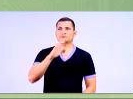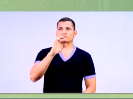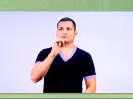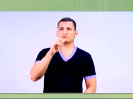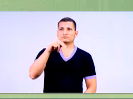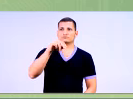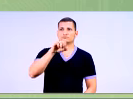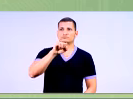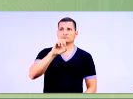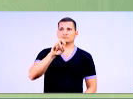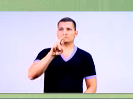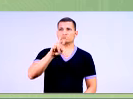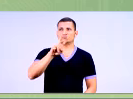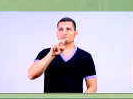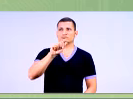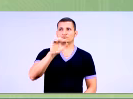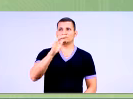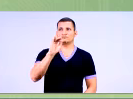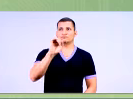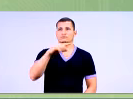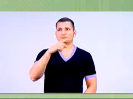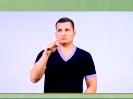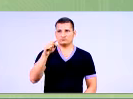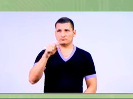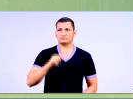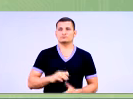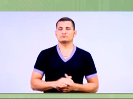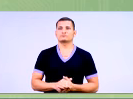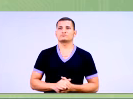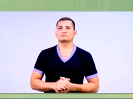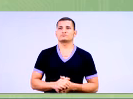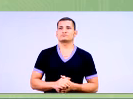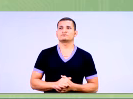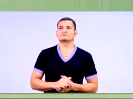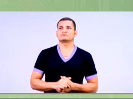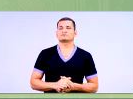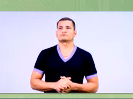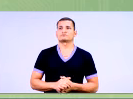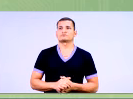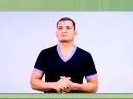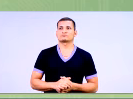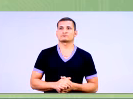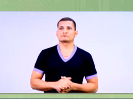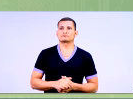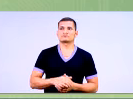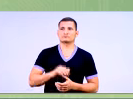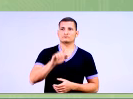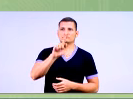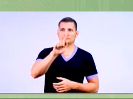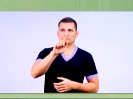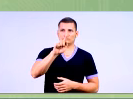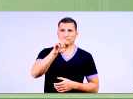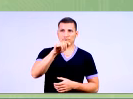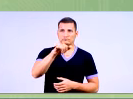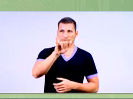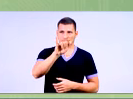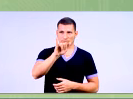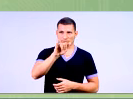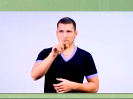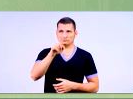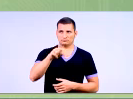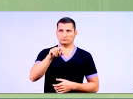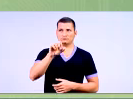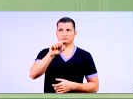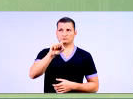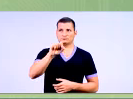Próximo, terminology. Terminology. De é o sufixo. Vem depois de